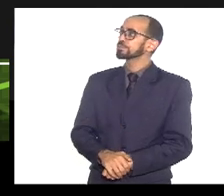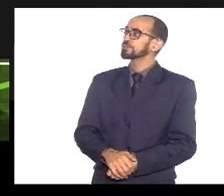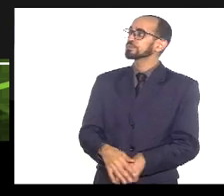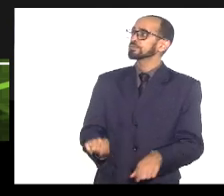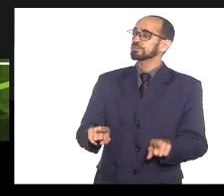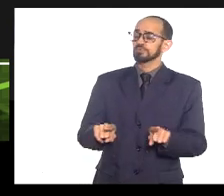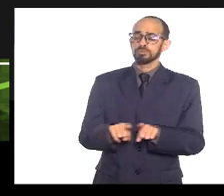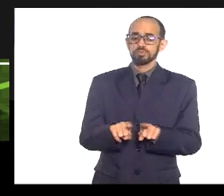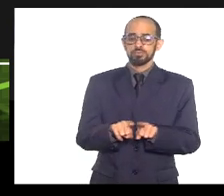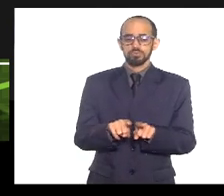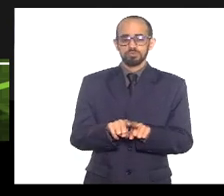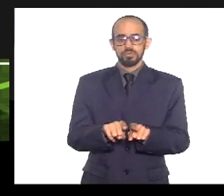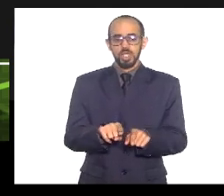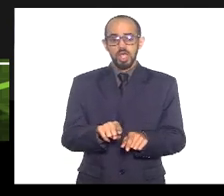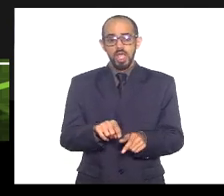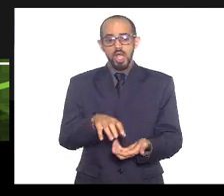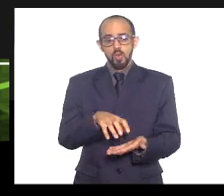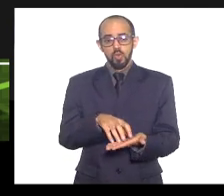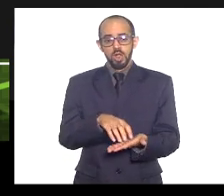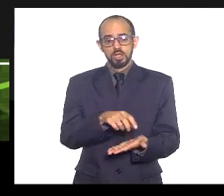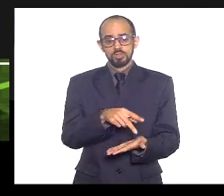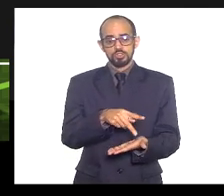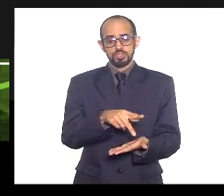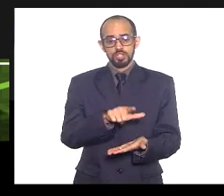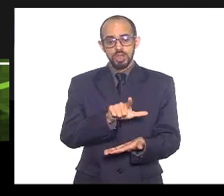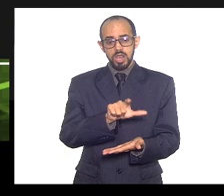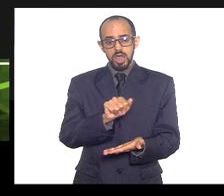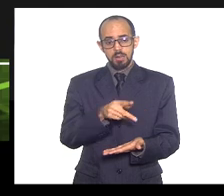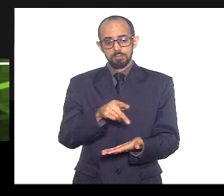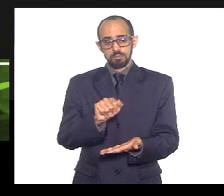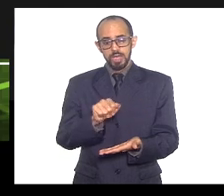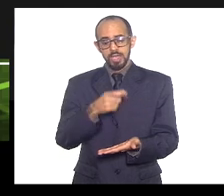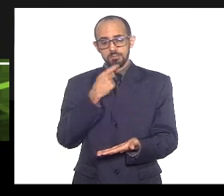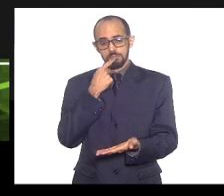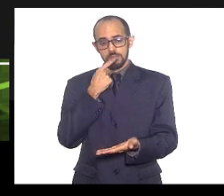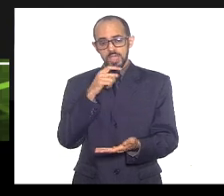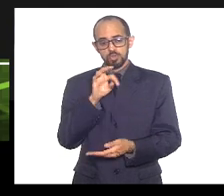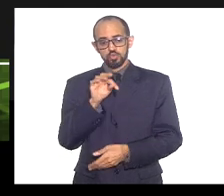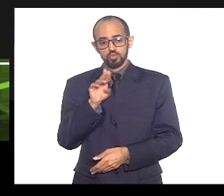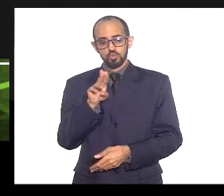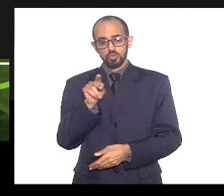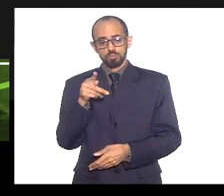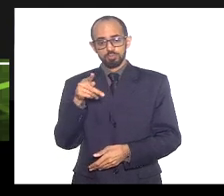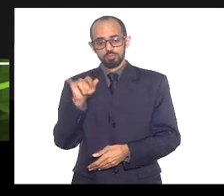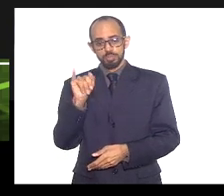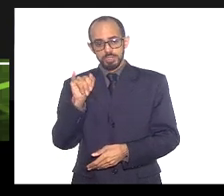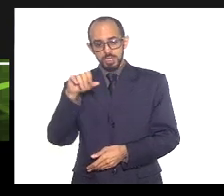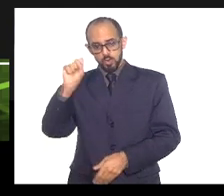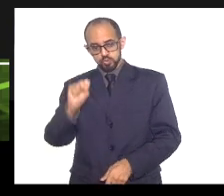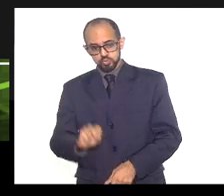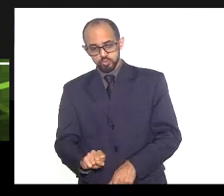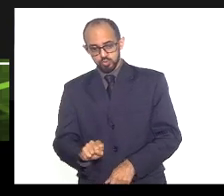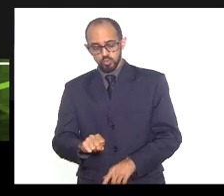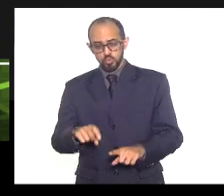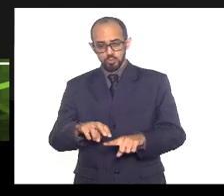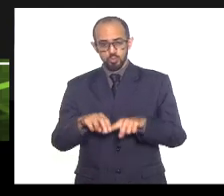de Lapa é muito próximo do campo de Tupi ao sul e, portanto,